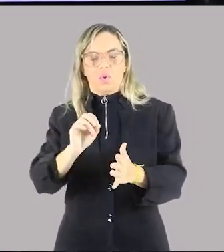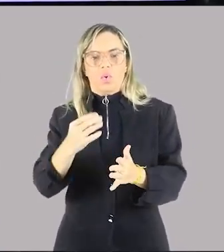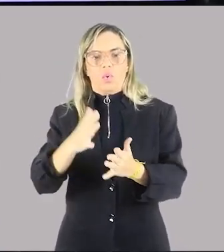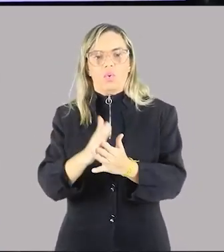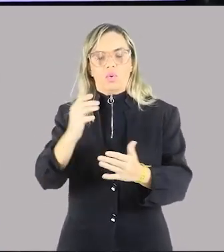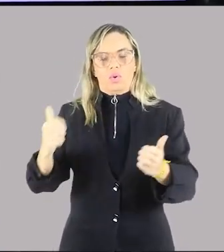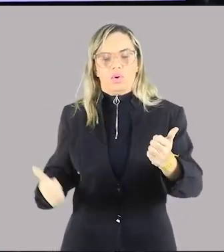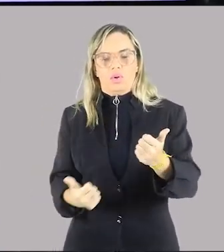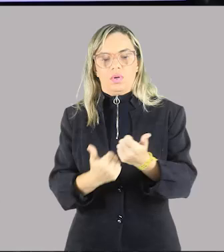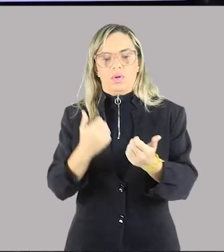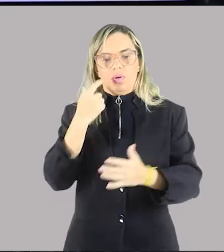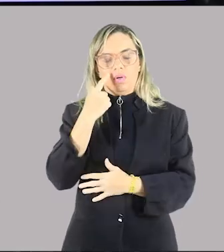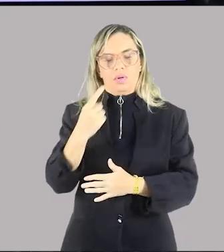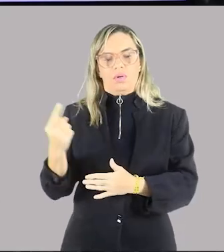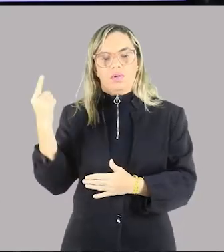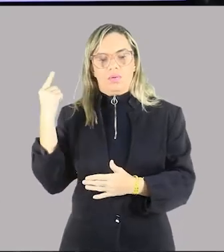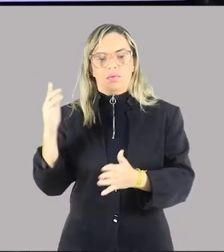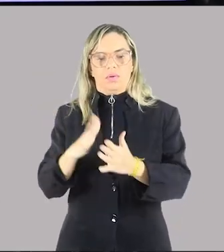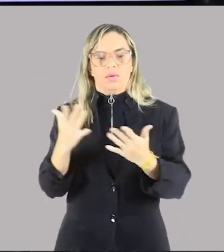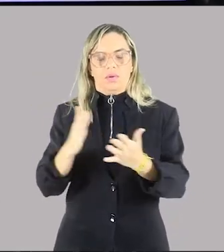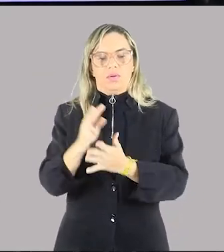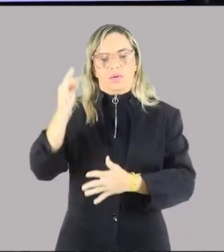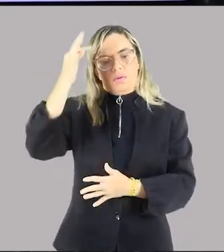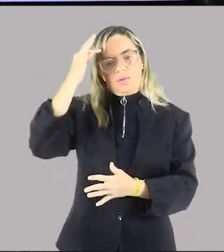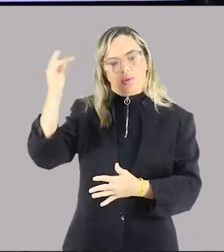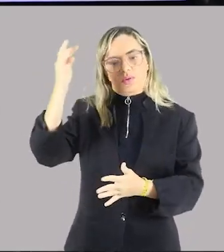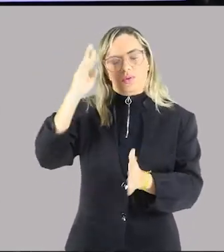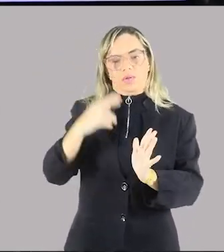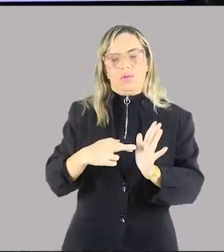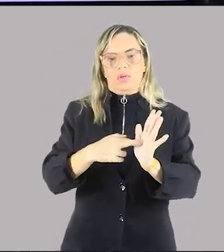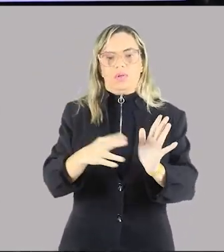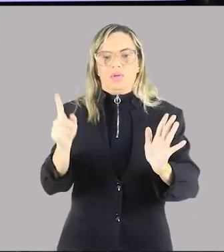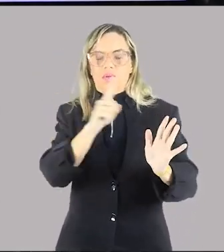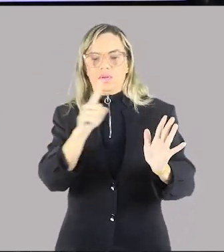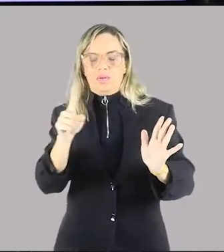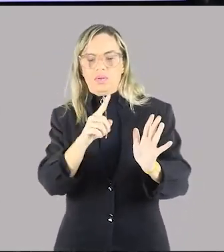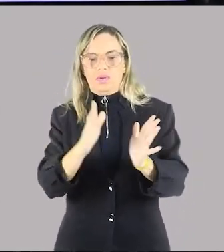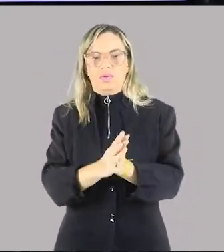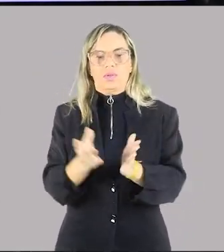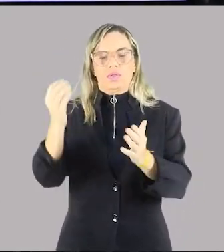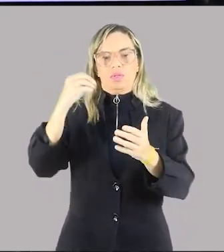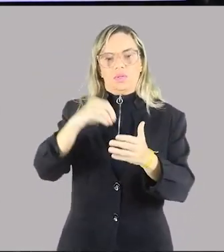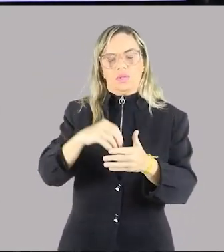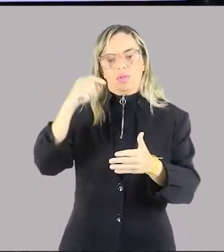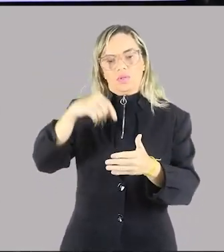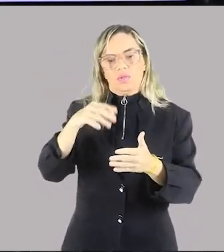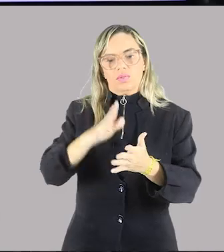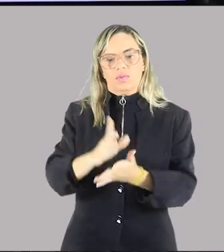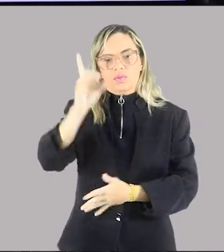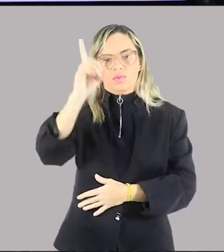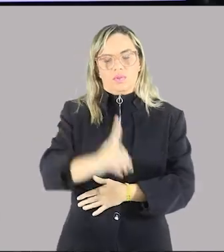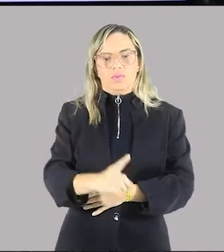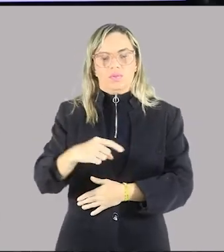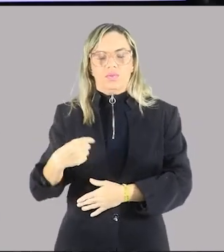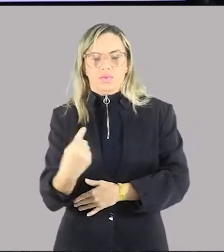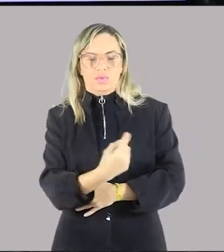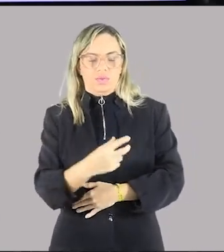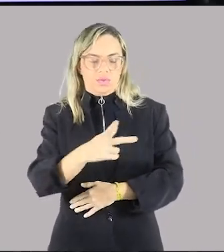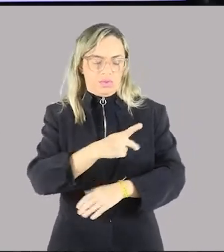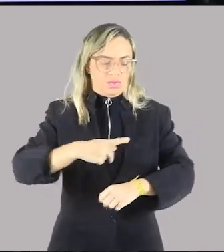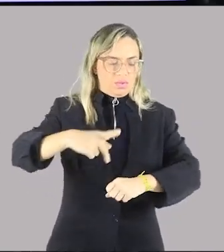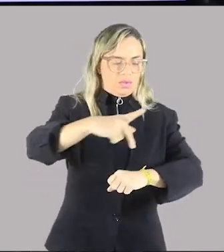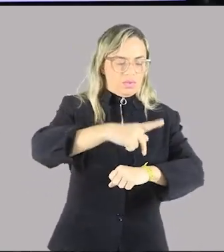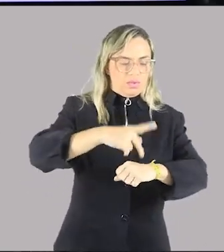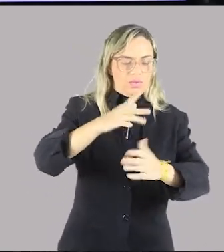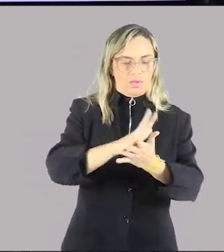portanto, a teoria da representação também não é uma possibilidade dentro do direito brasileiro. A representação